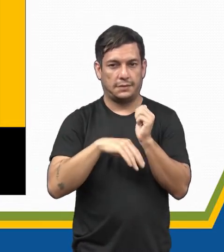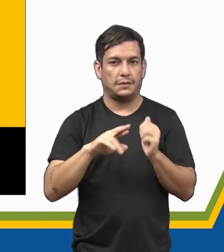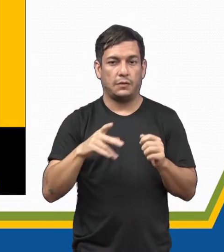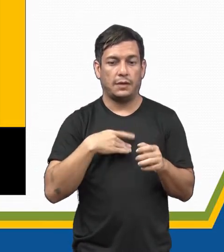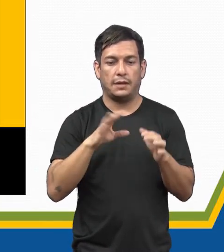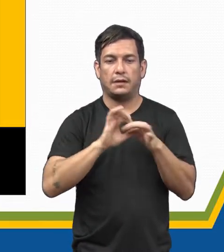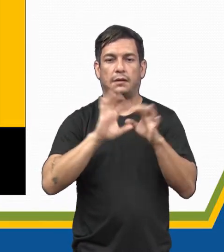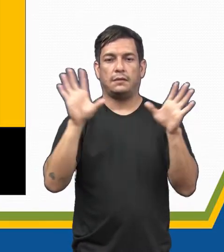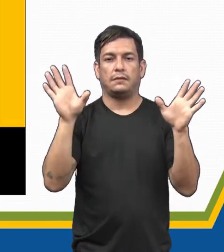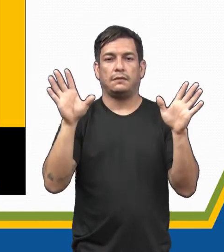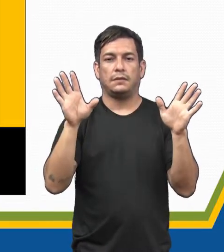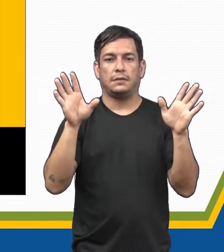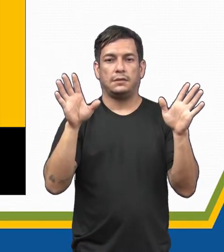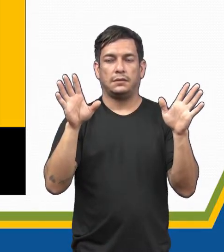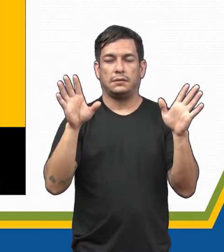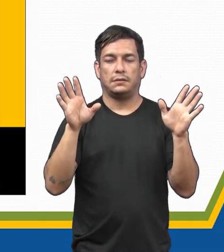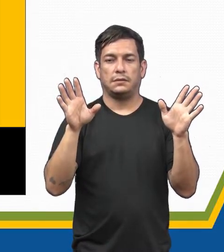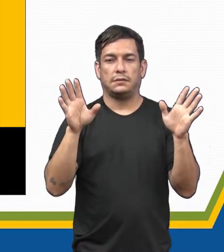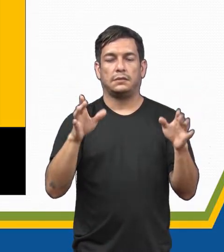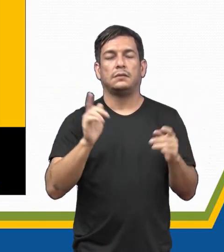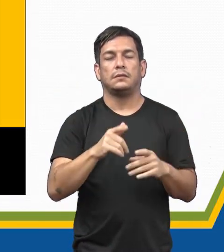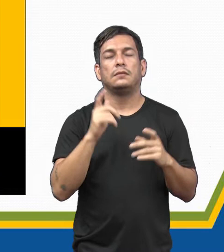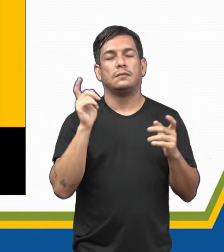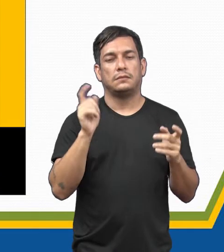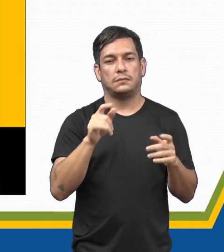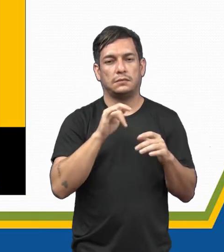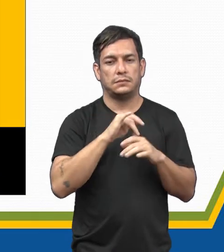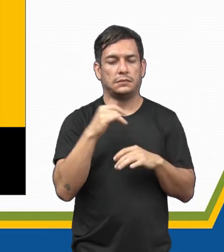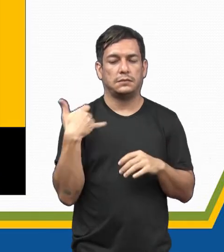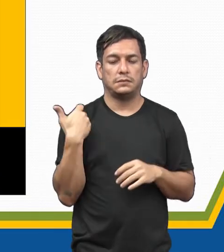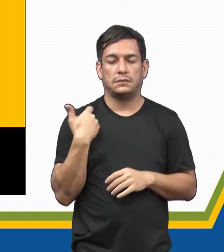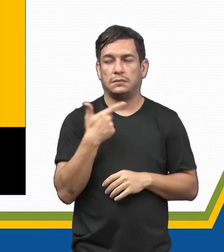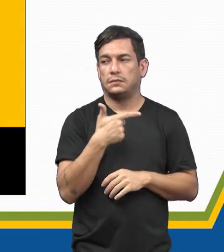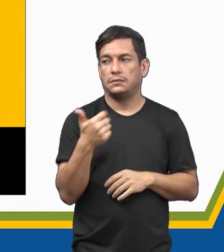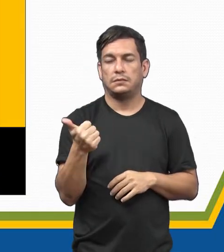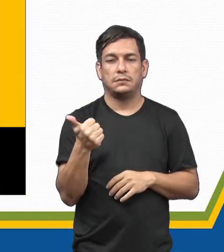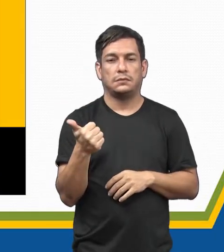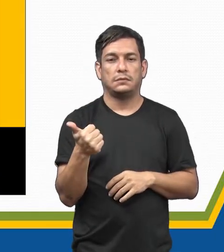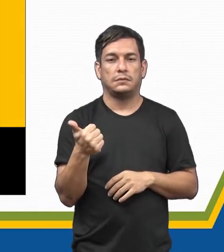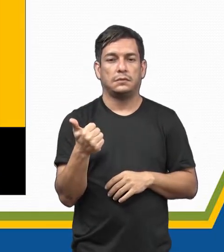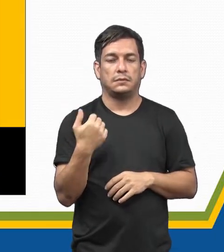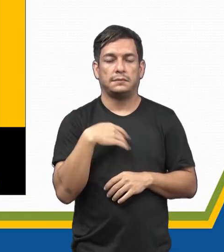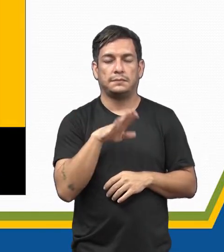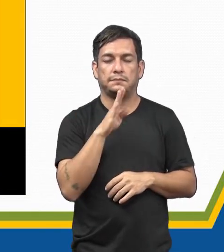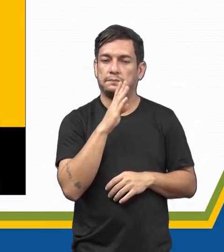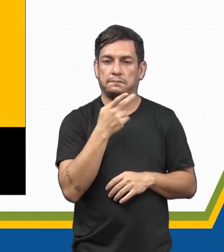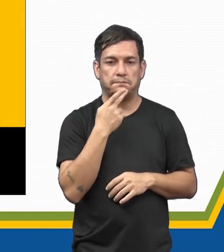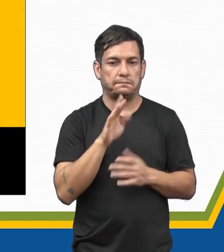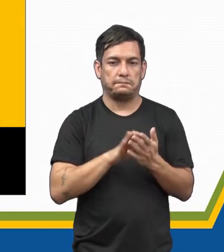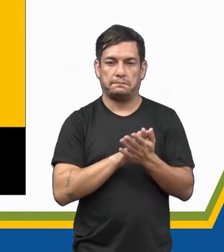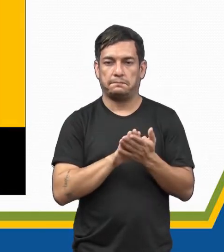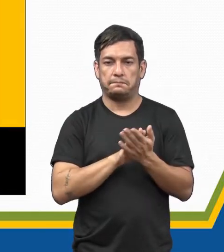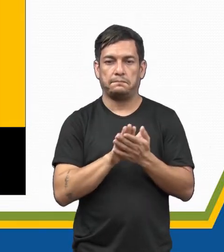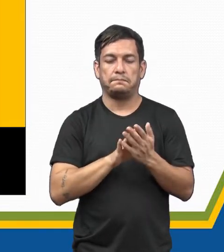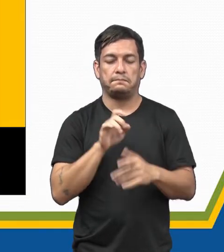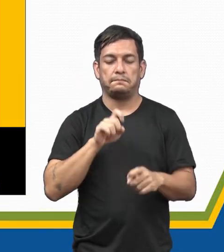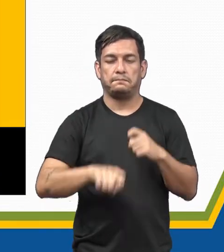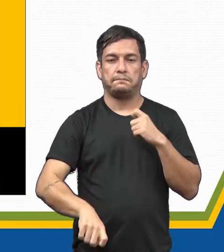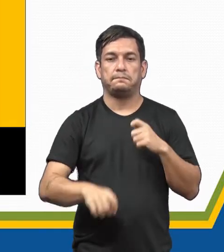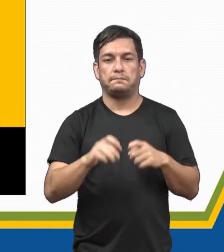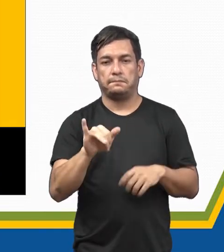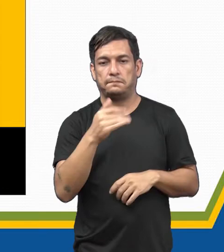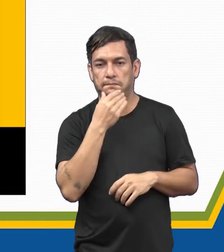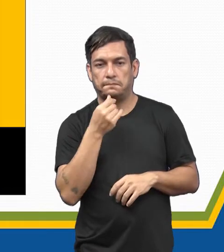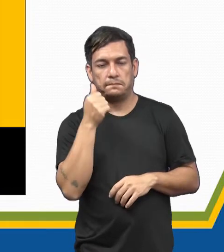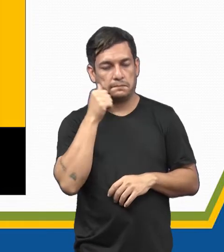era aberto. Tá? Então, para maiores de 21 anos, não falava nada sobre a questão de sexo, se mulher ou